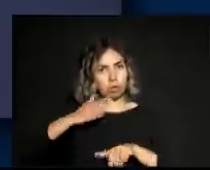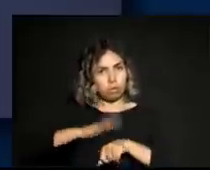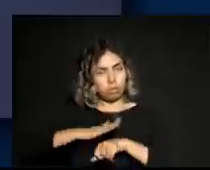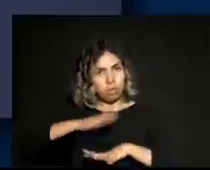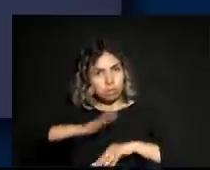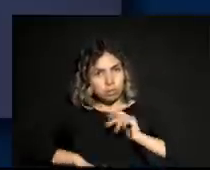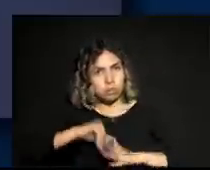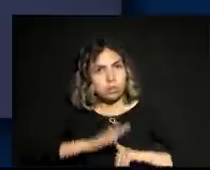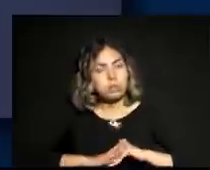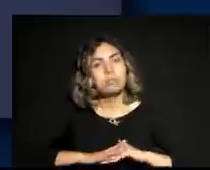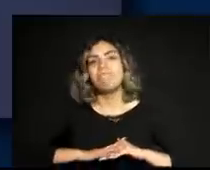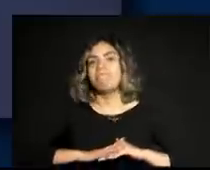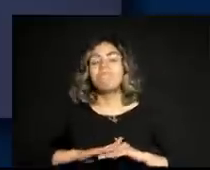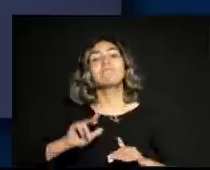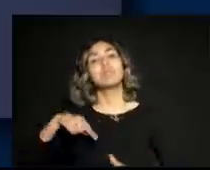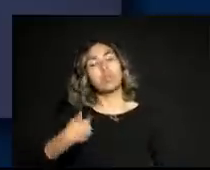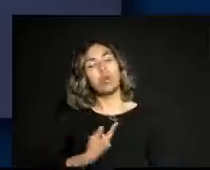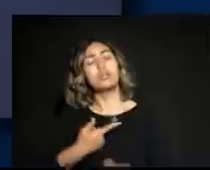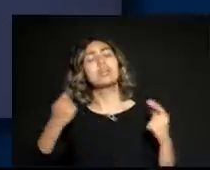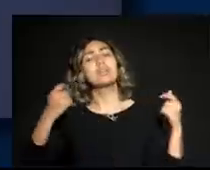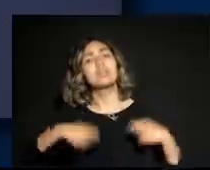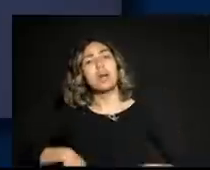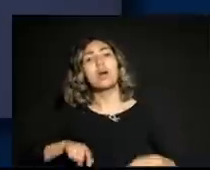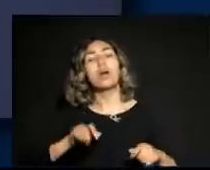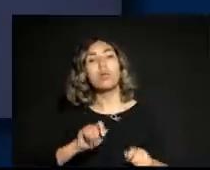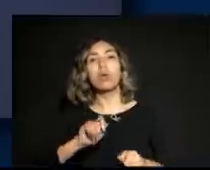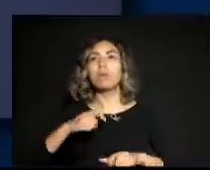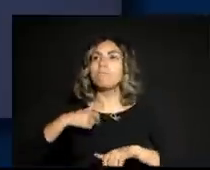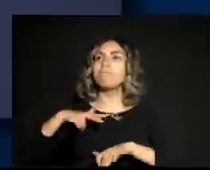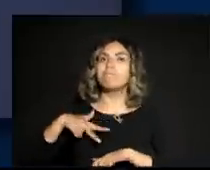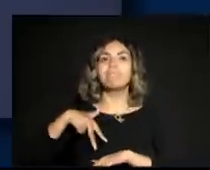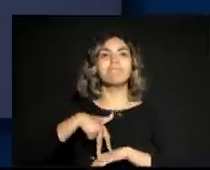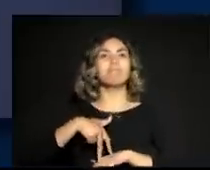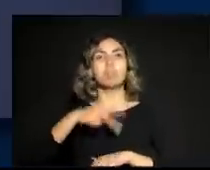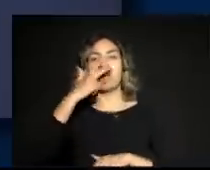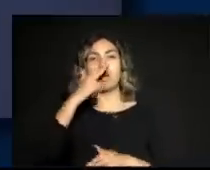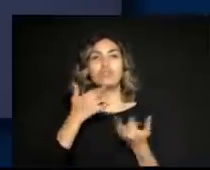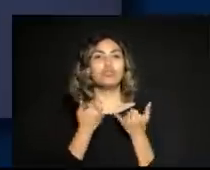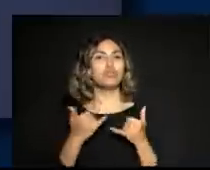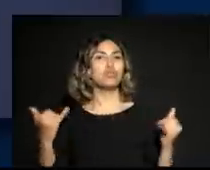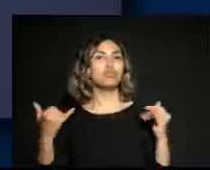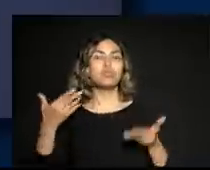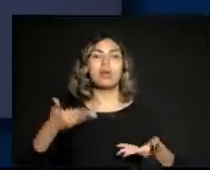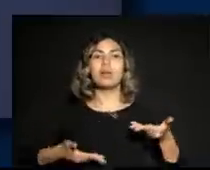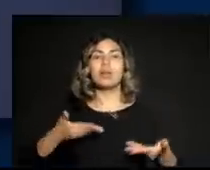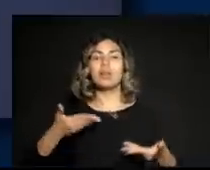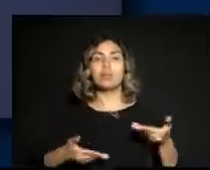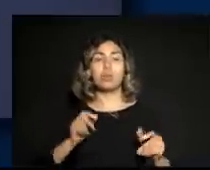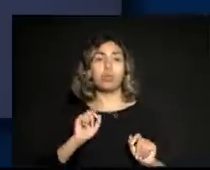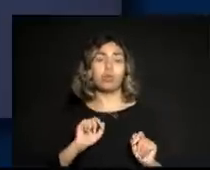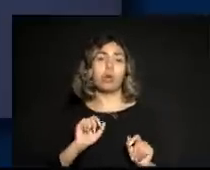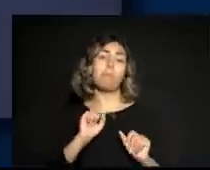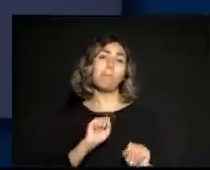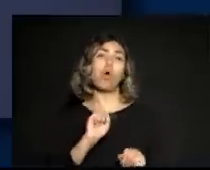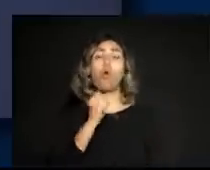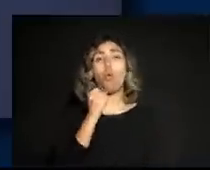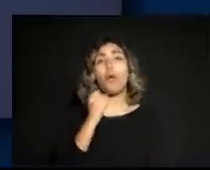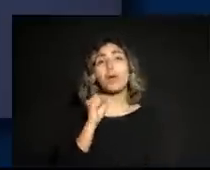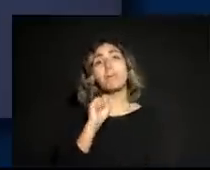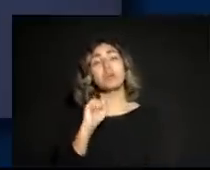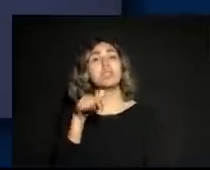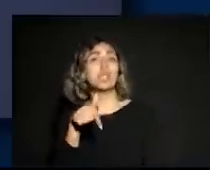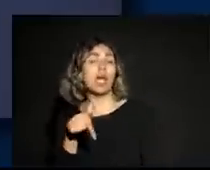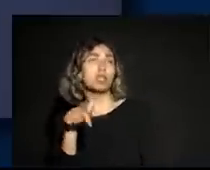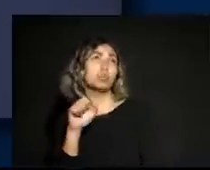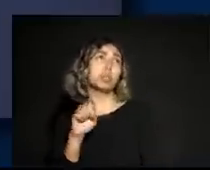da sociedade nós conseguimos chegar no juro de equilíbrio de um dígito ele pode ser oito pode